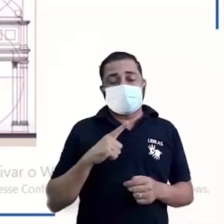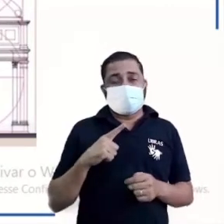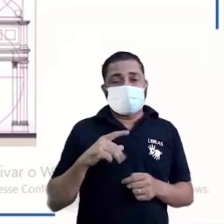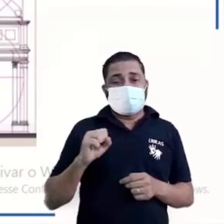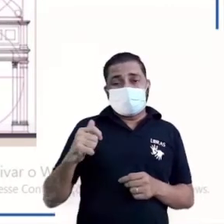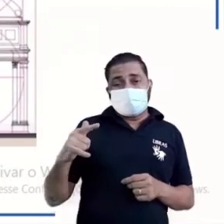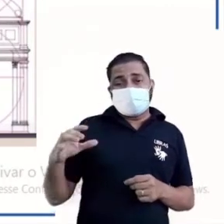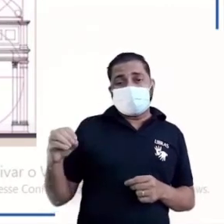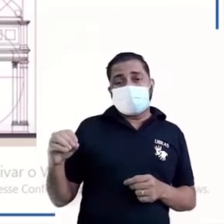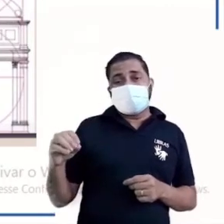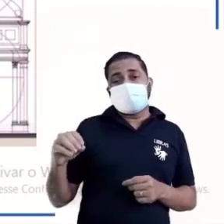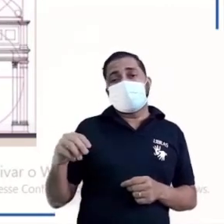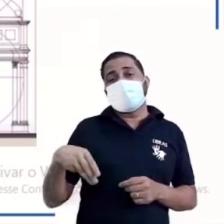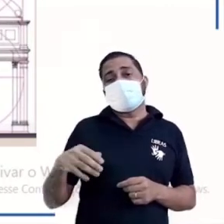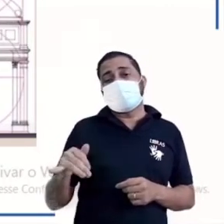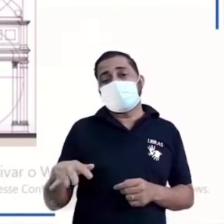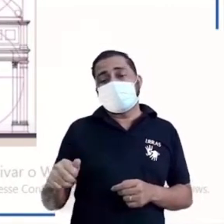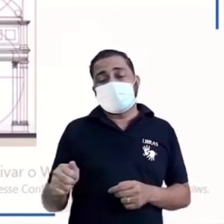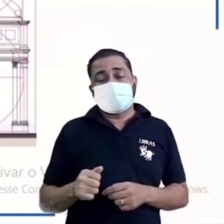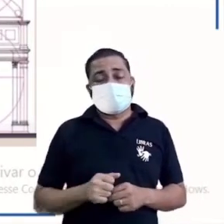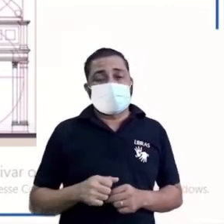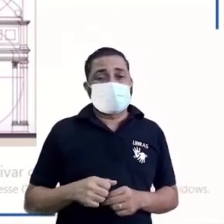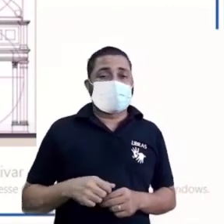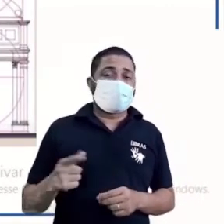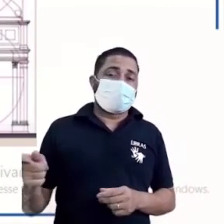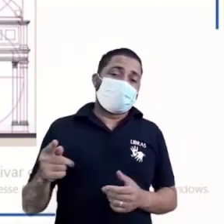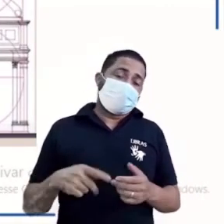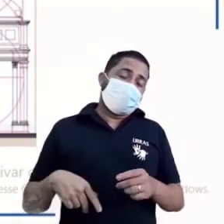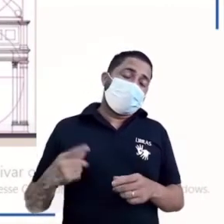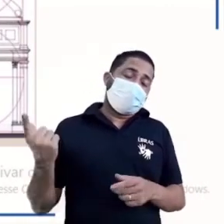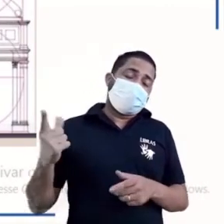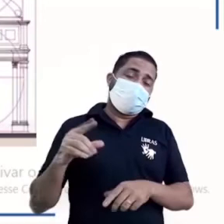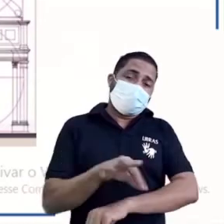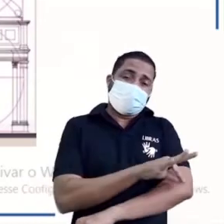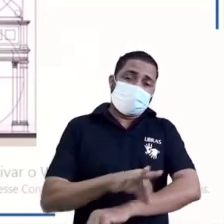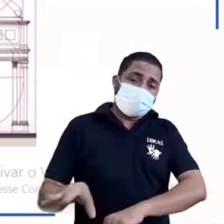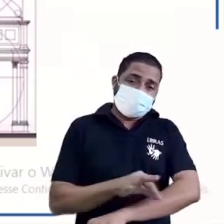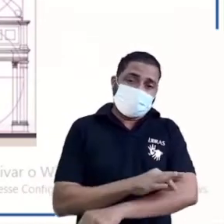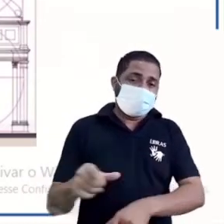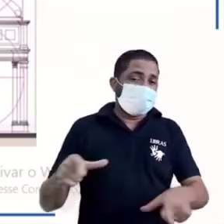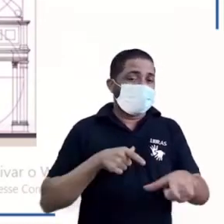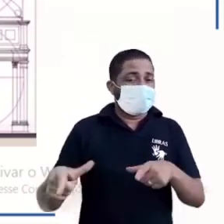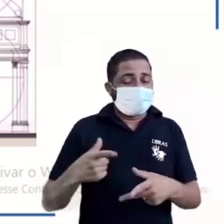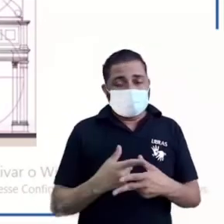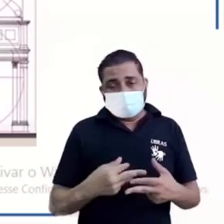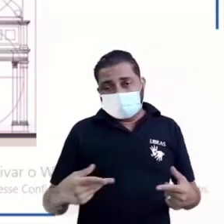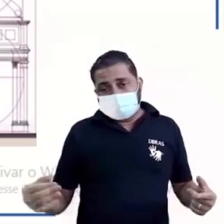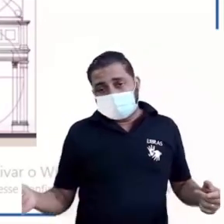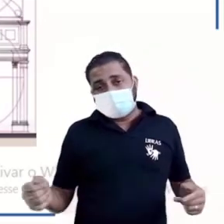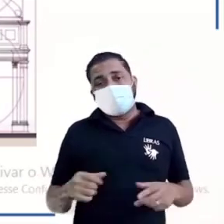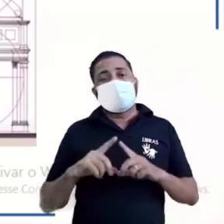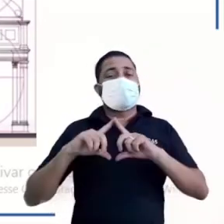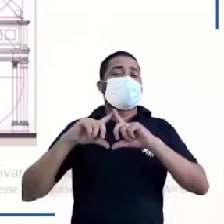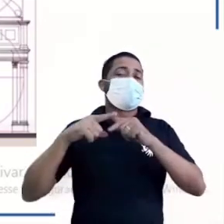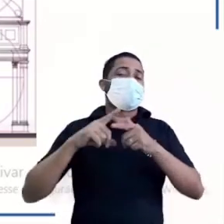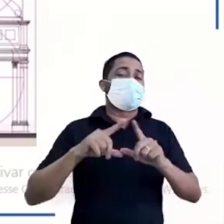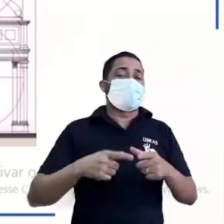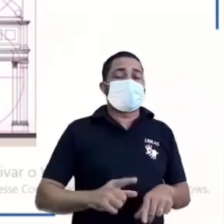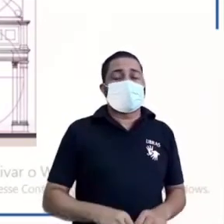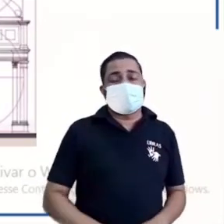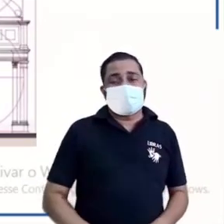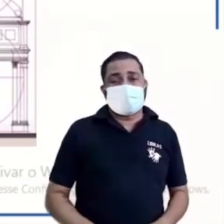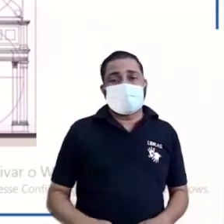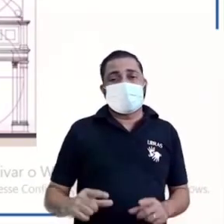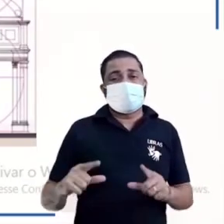Santa Maria Novella, em que o arquiteto trabalhou com uma série de elementos geométricos,